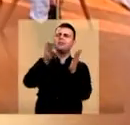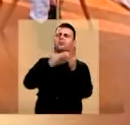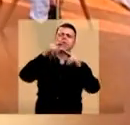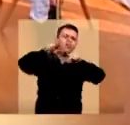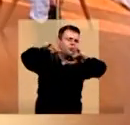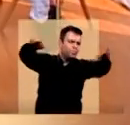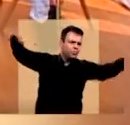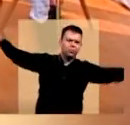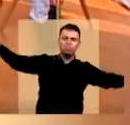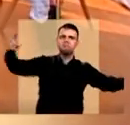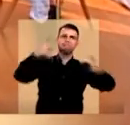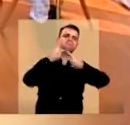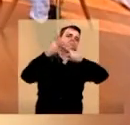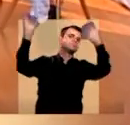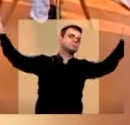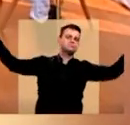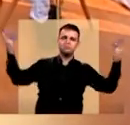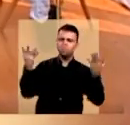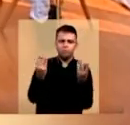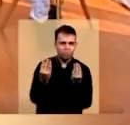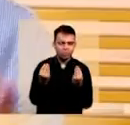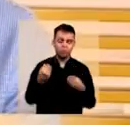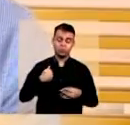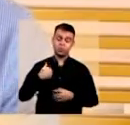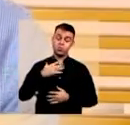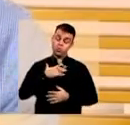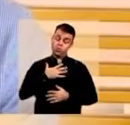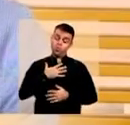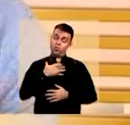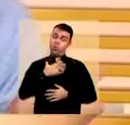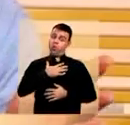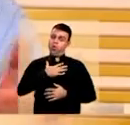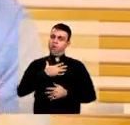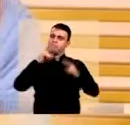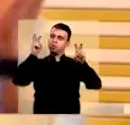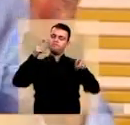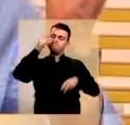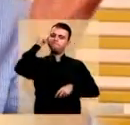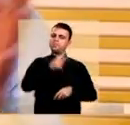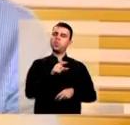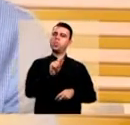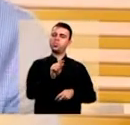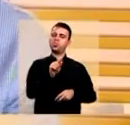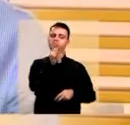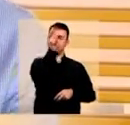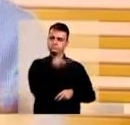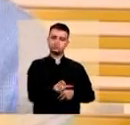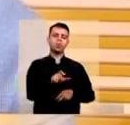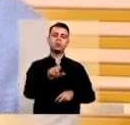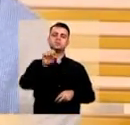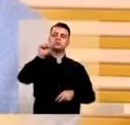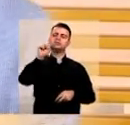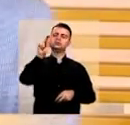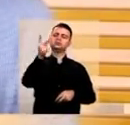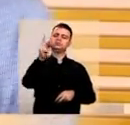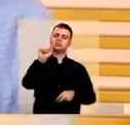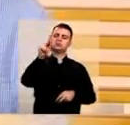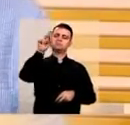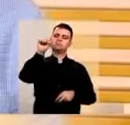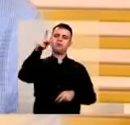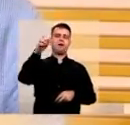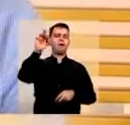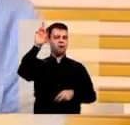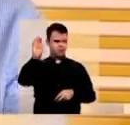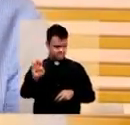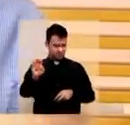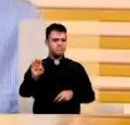uma imensidão. O céu é o né? limite. Eu gosto, o meu favorito, que é o maior escritor, é Shakespeare. Né? Então,